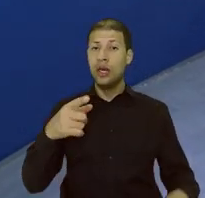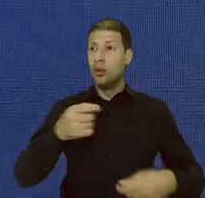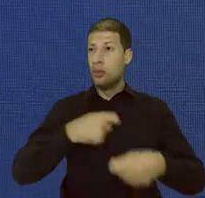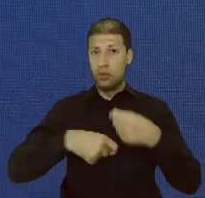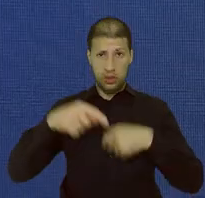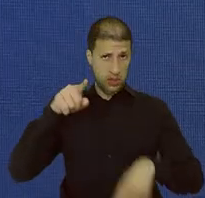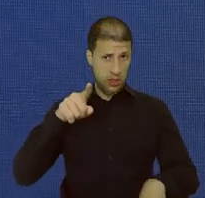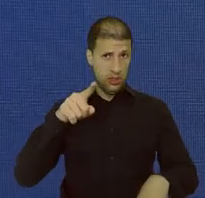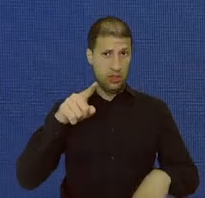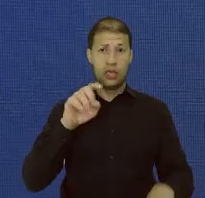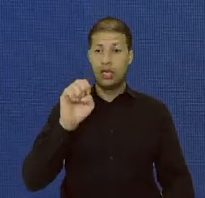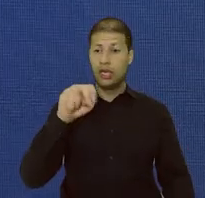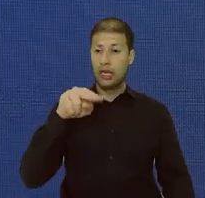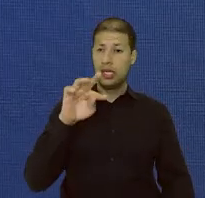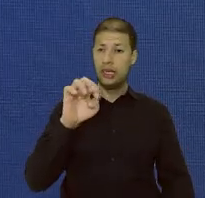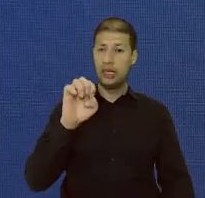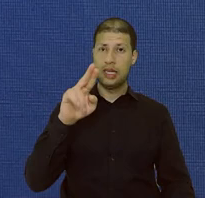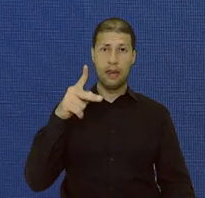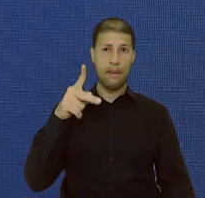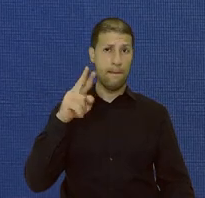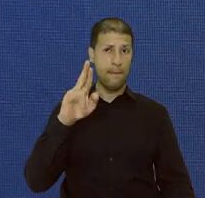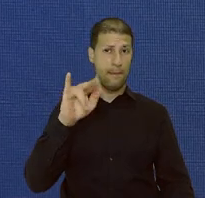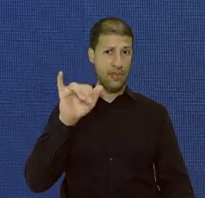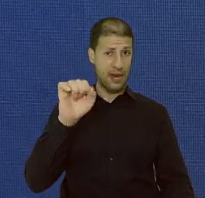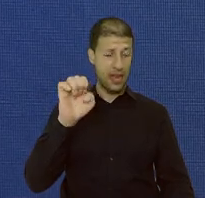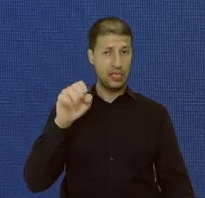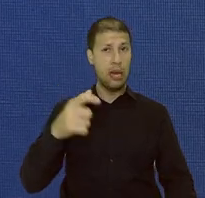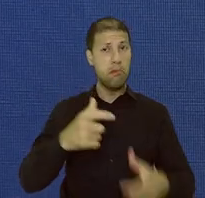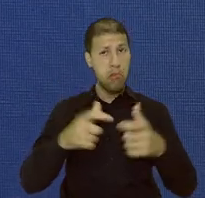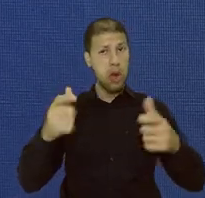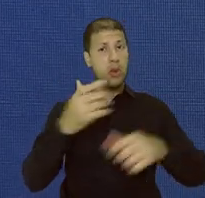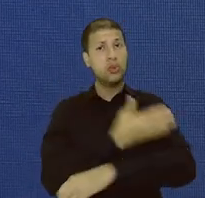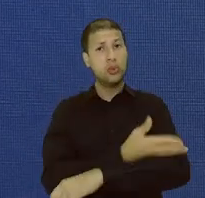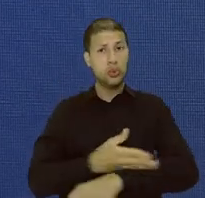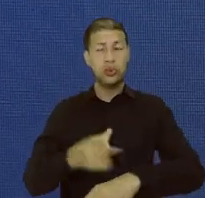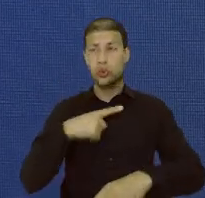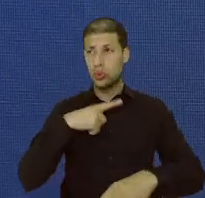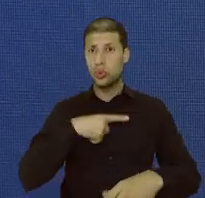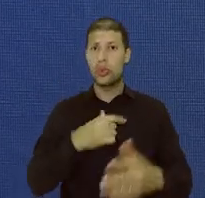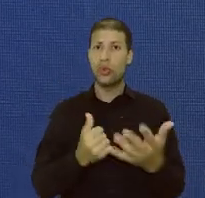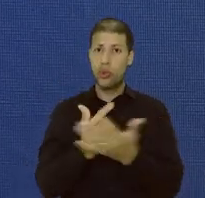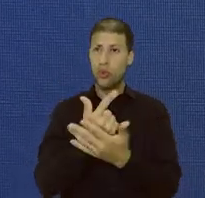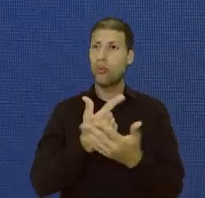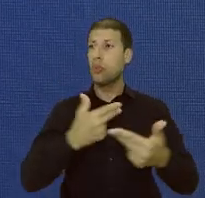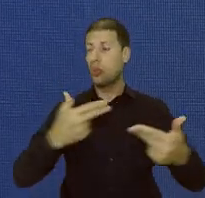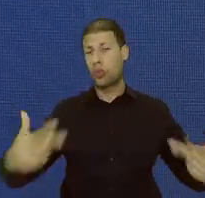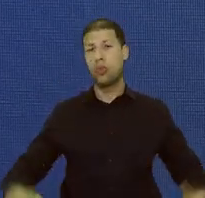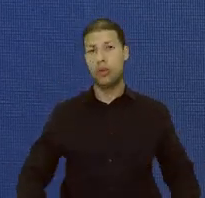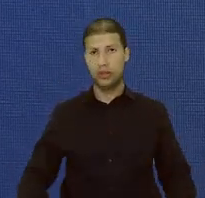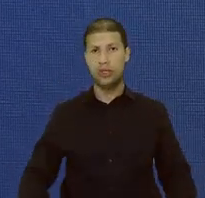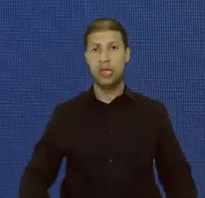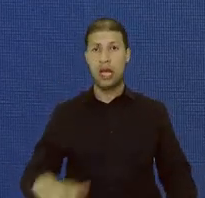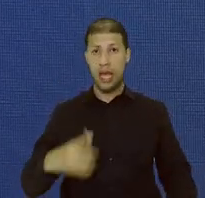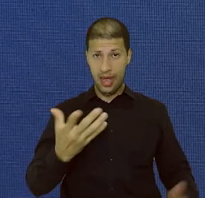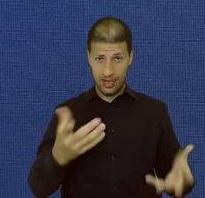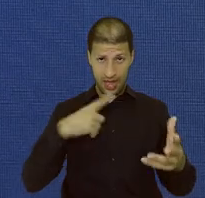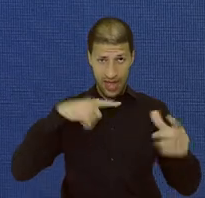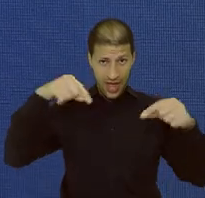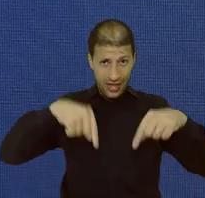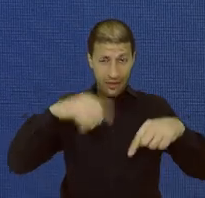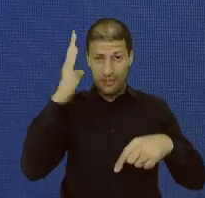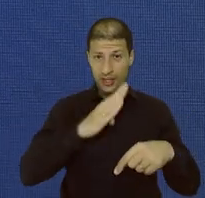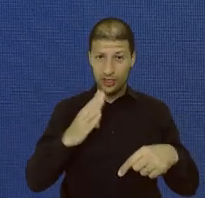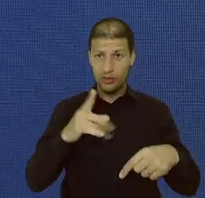até mais comum essa essa dinâmica de aquisições então se você quer estar no Brasil é você você tá lá com a escala pequena